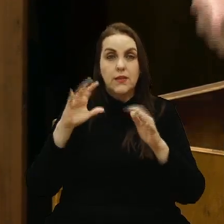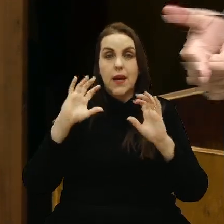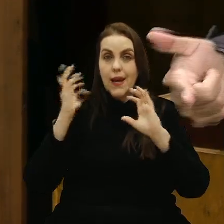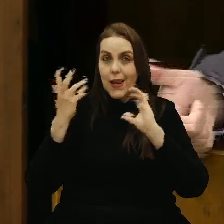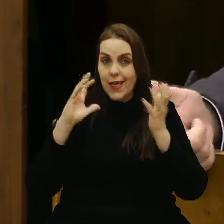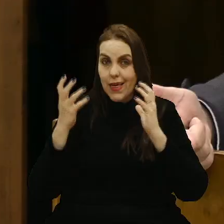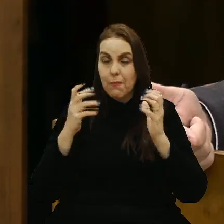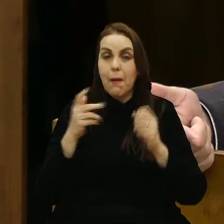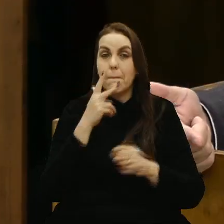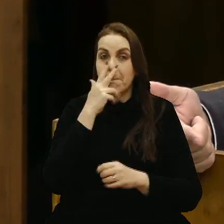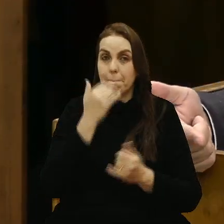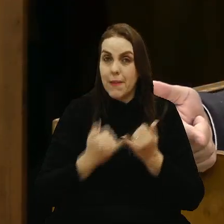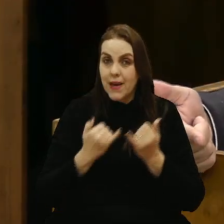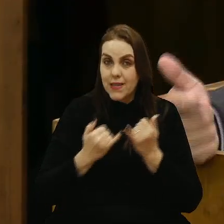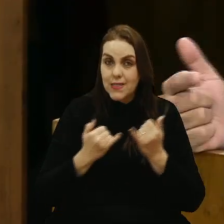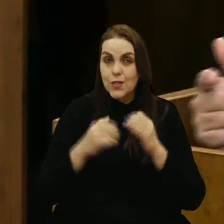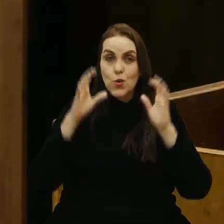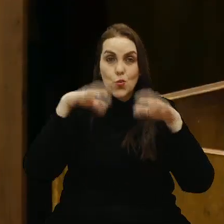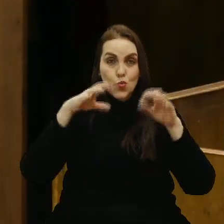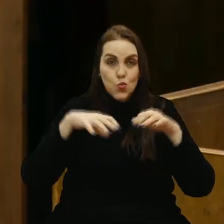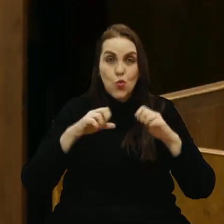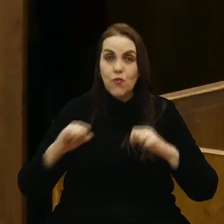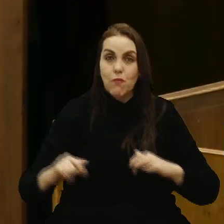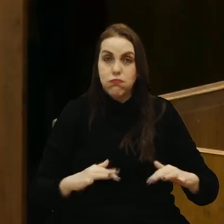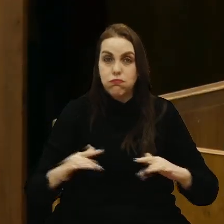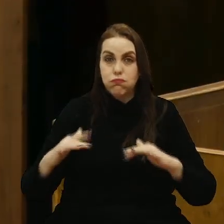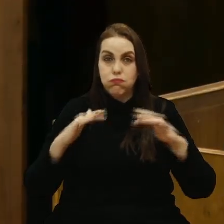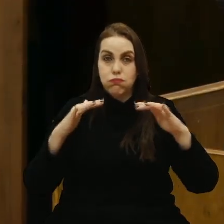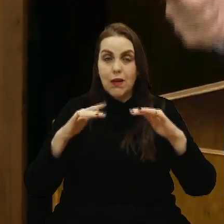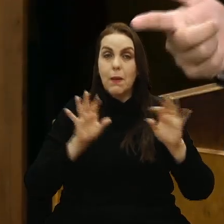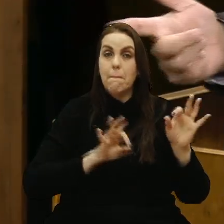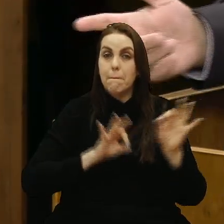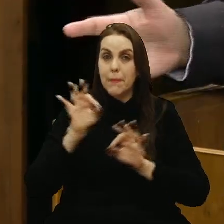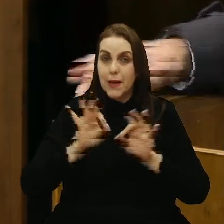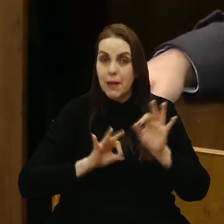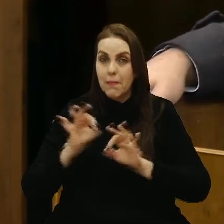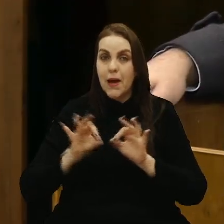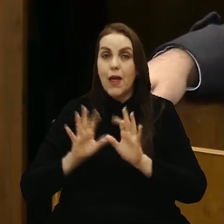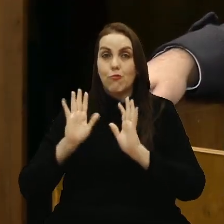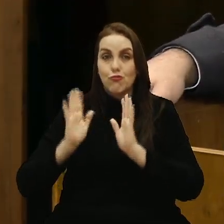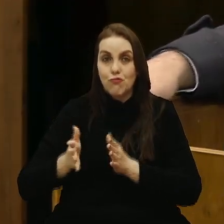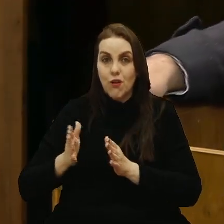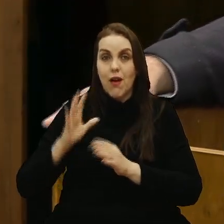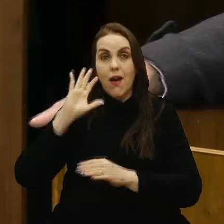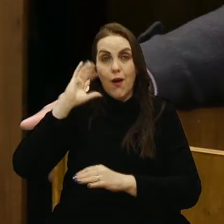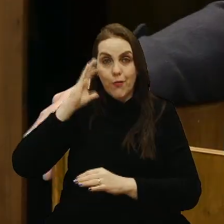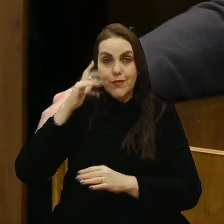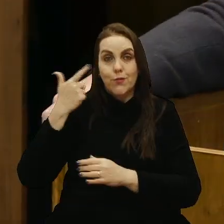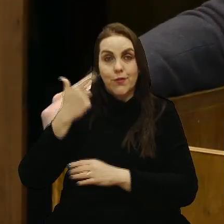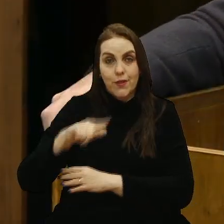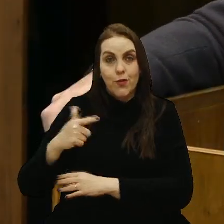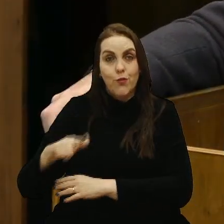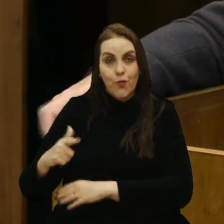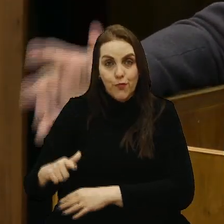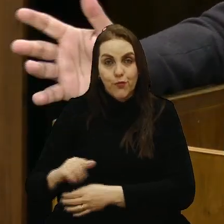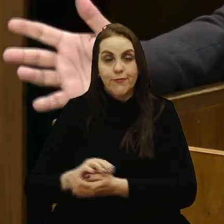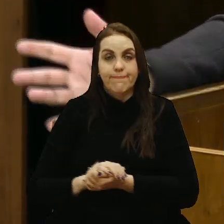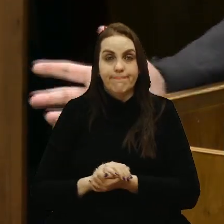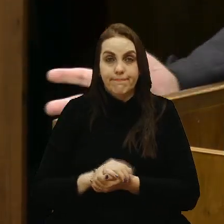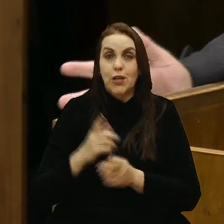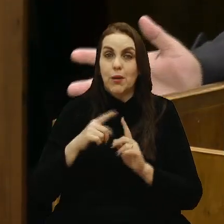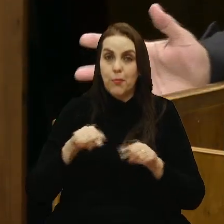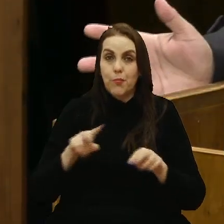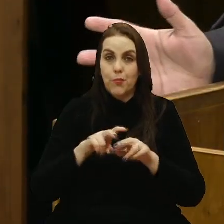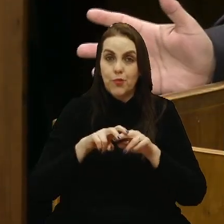climáticas parecidas às questões de chuva e de inundação e se prepararam para novas situações como essas, para